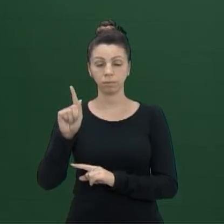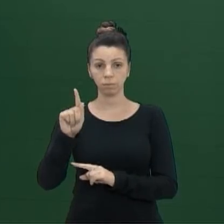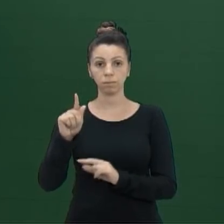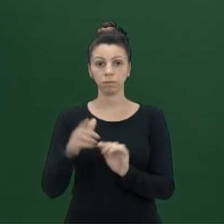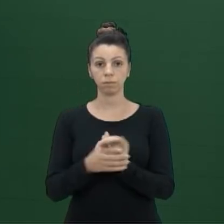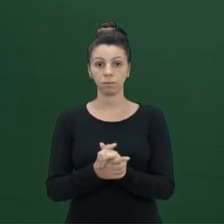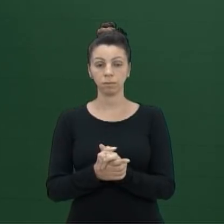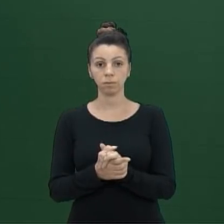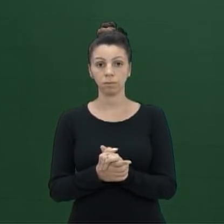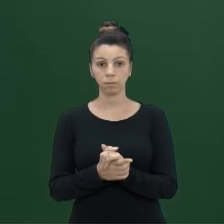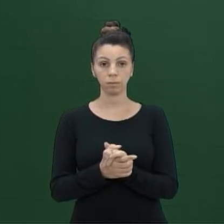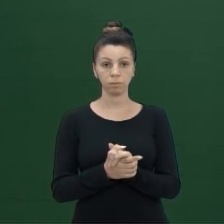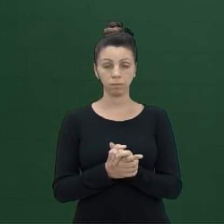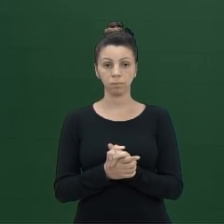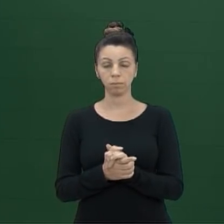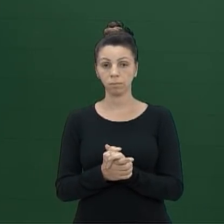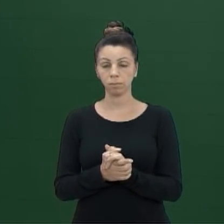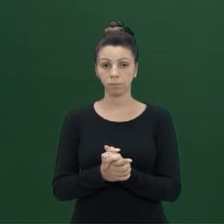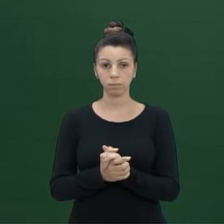nosso decagrama,